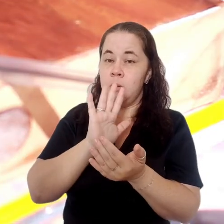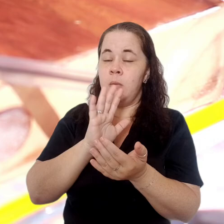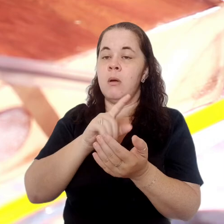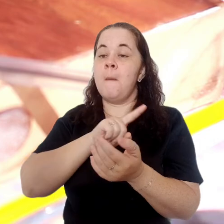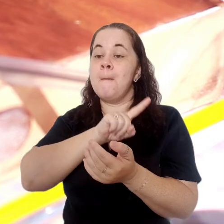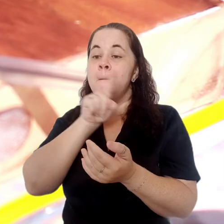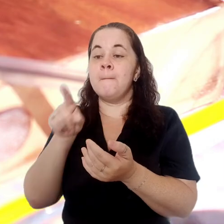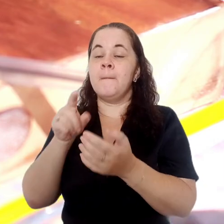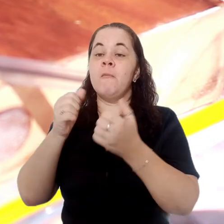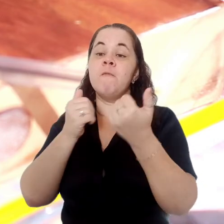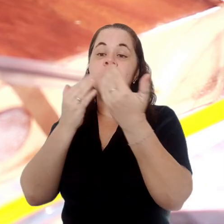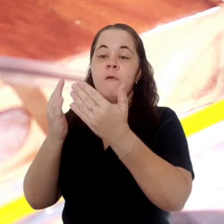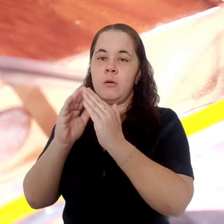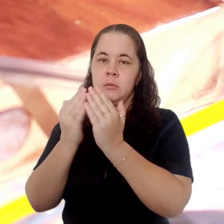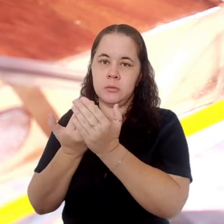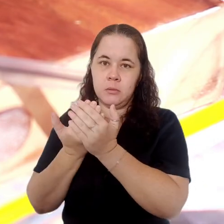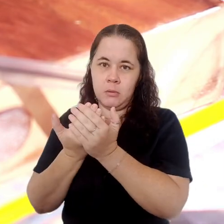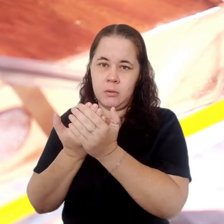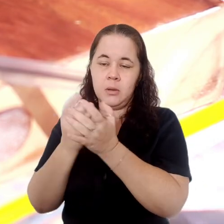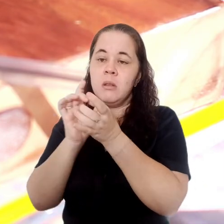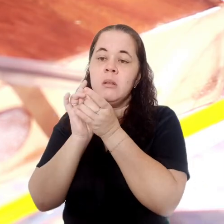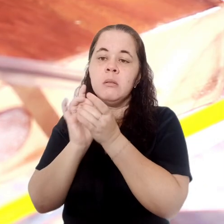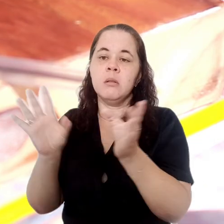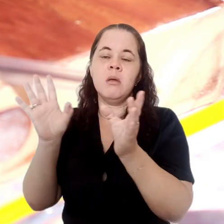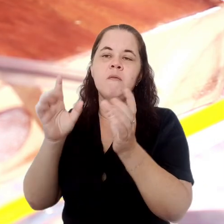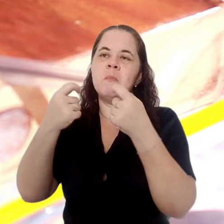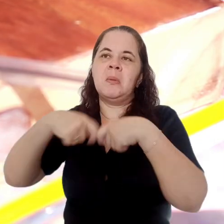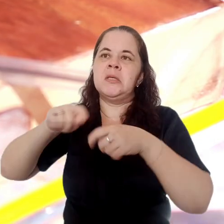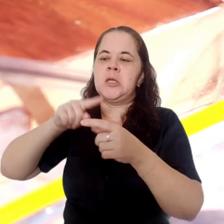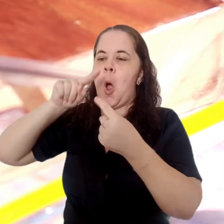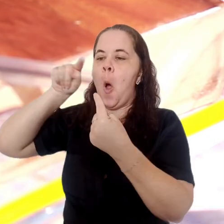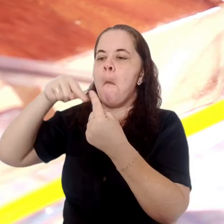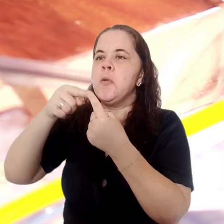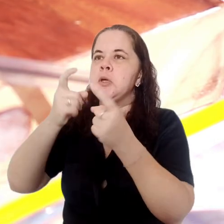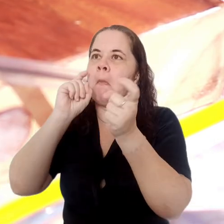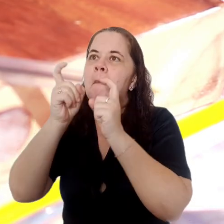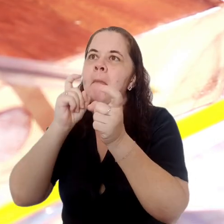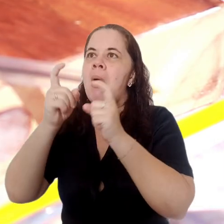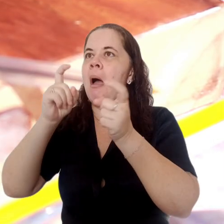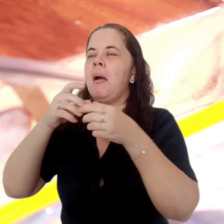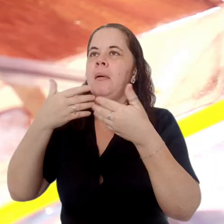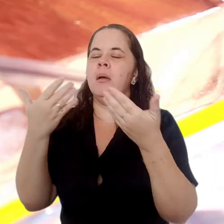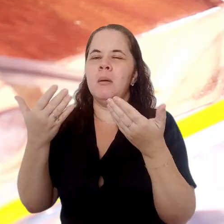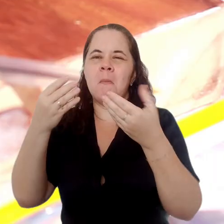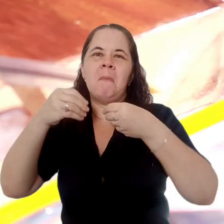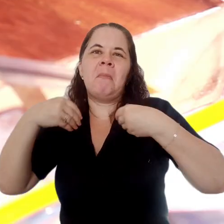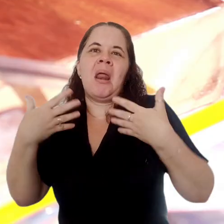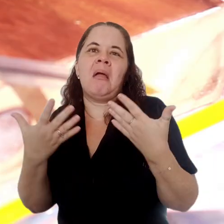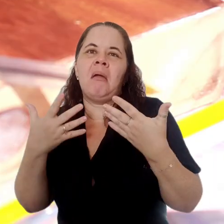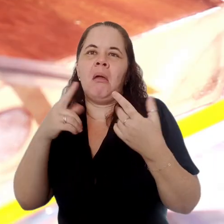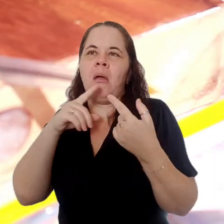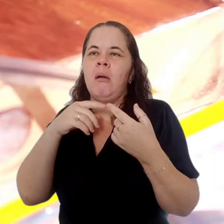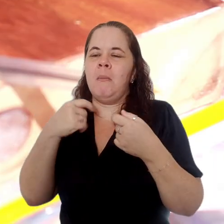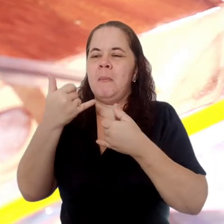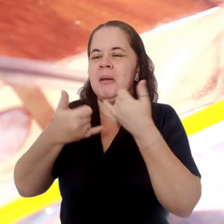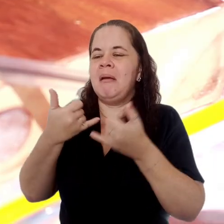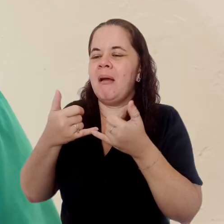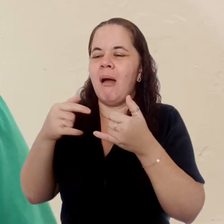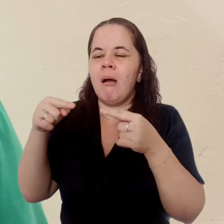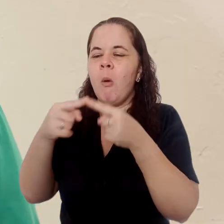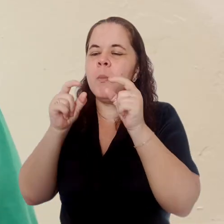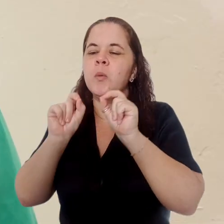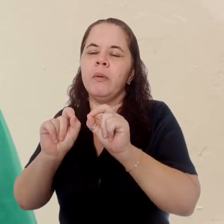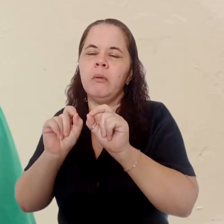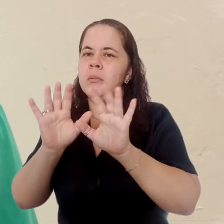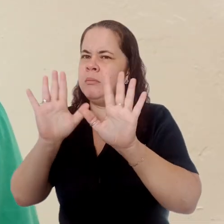claro esse objetivo, até porque as crianças quando estão brincando, elas não vão discutir qual é a intencionalidade daquilo, por que que elas estão brincando daquilo.